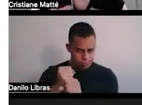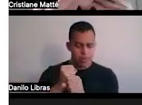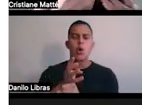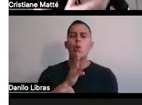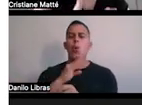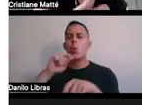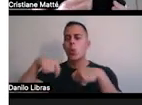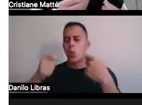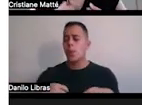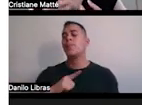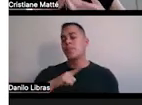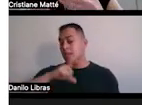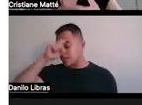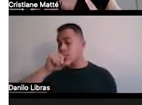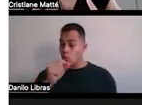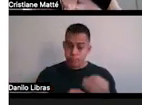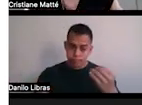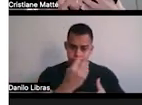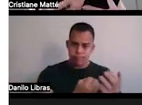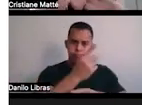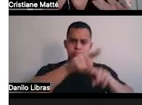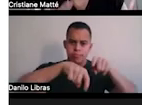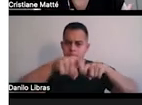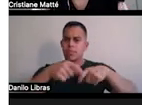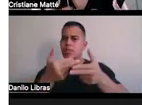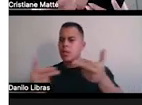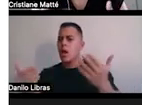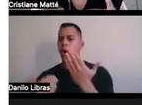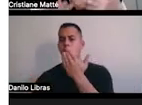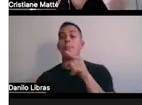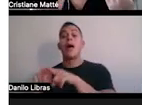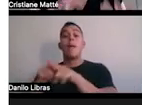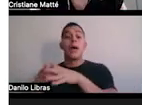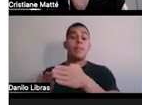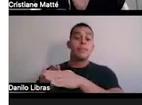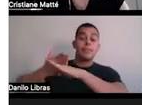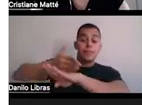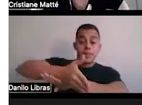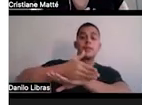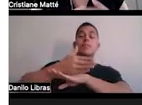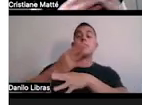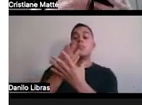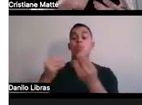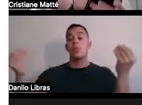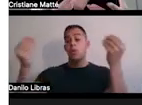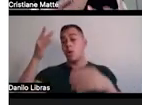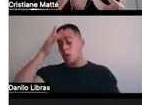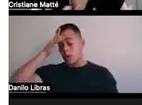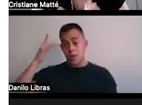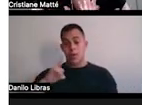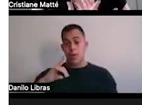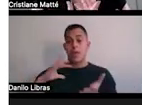que tinha de produção, a dificuldade que tinha de chegar a alimento, e mais a questão, né, de muitos indivíduos que estavam